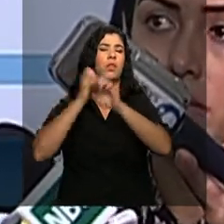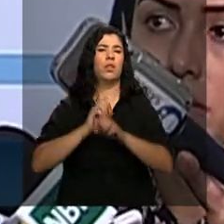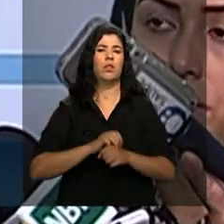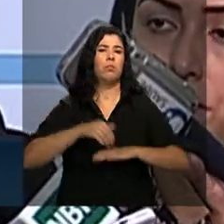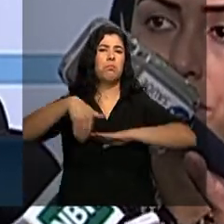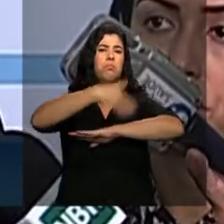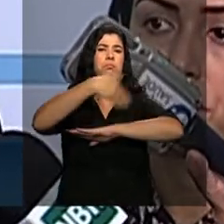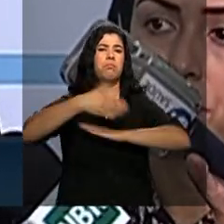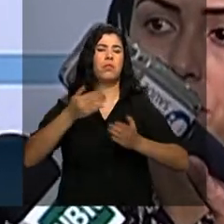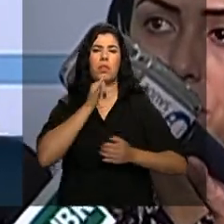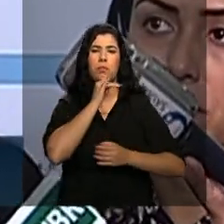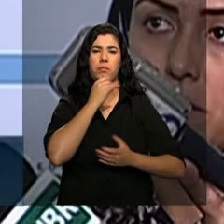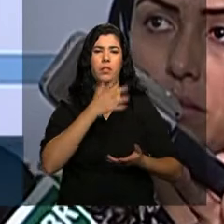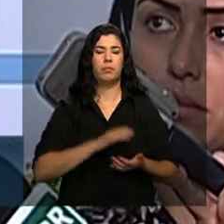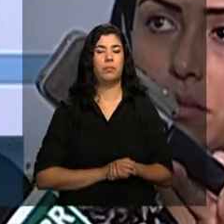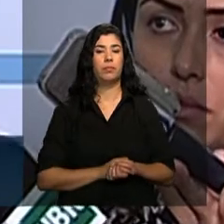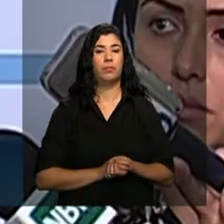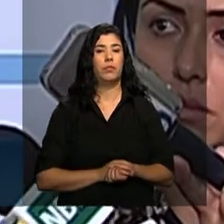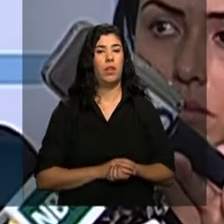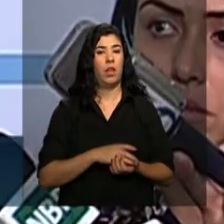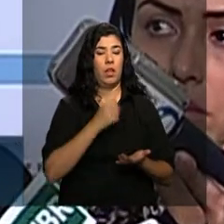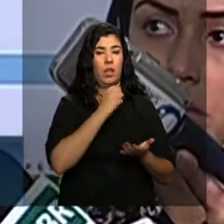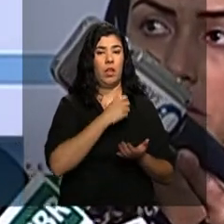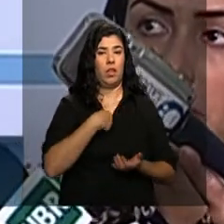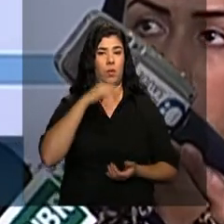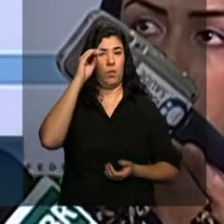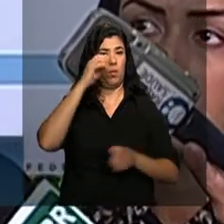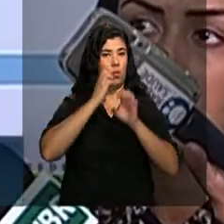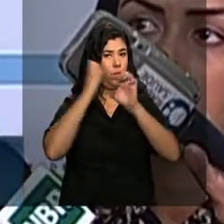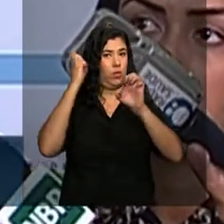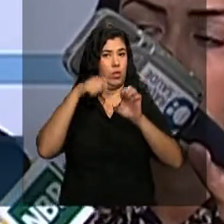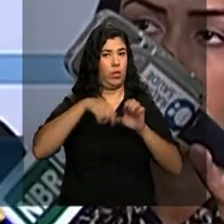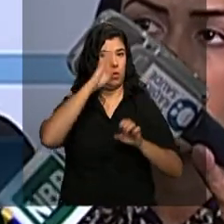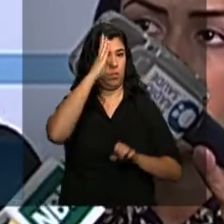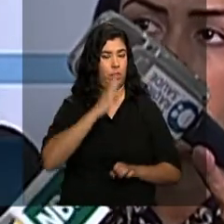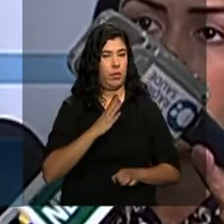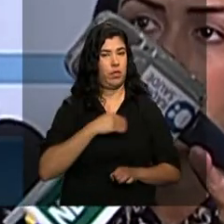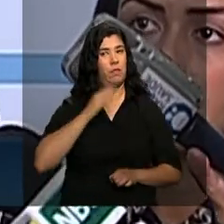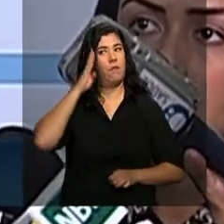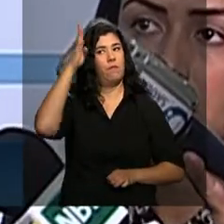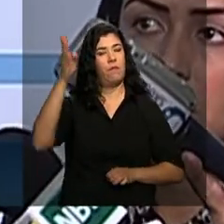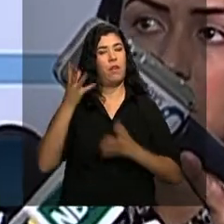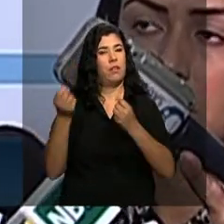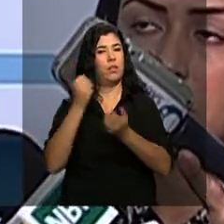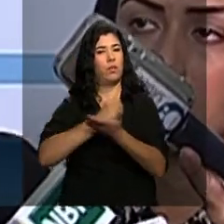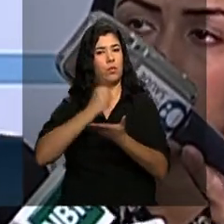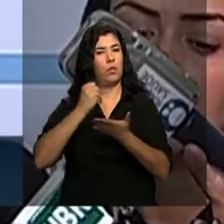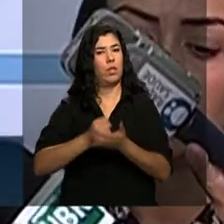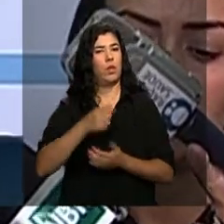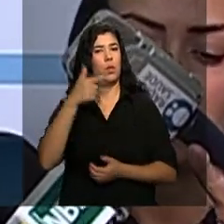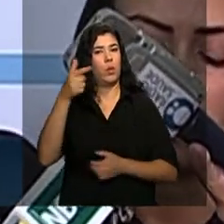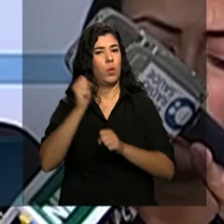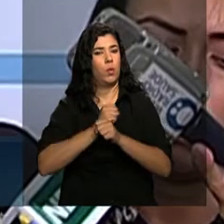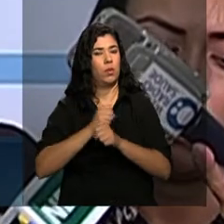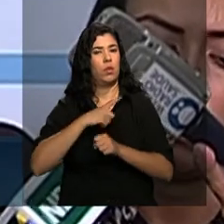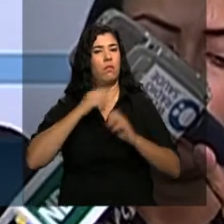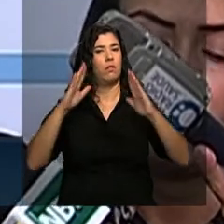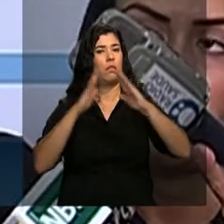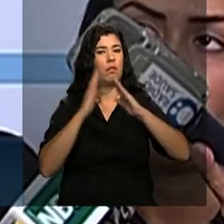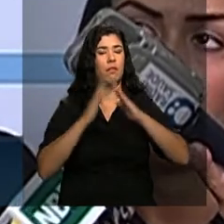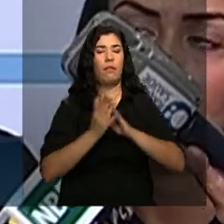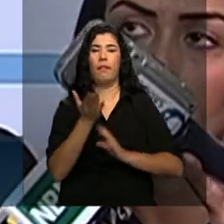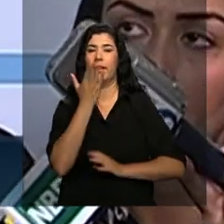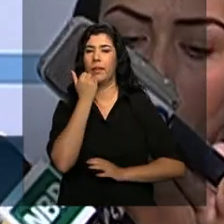estrada, qualquer coisa. E ele aceita um contrato de trabalho que diz que ele vai ficar 2 anos trabalhando, que ele vai ter alojamento, que ele vai